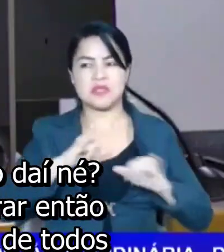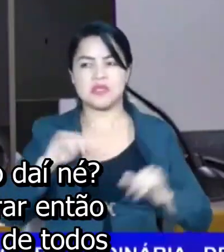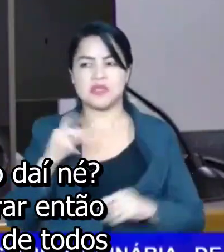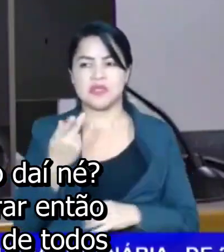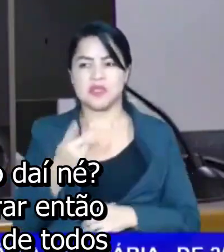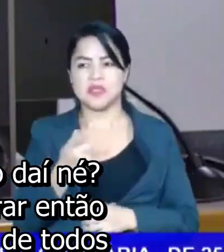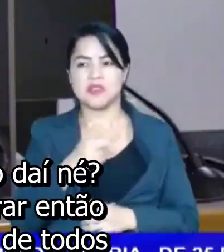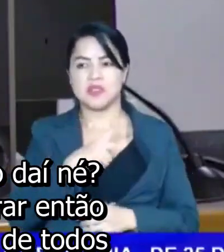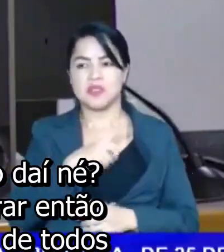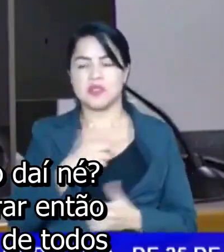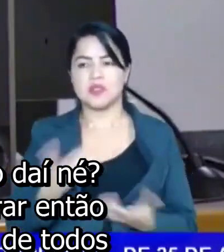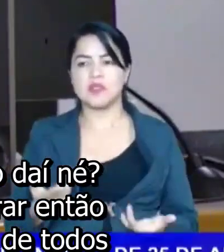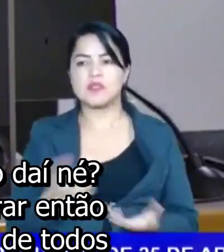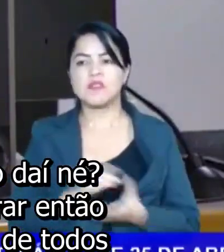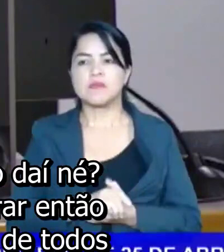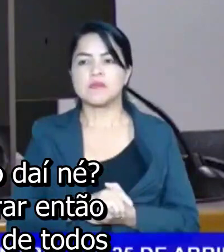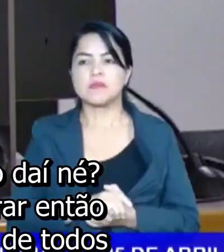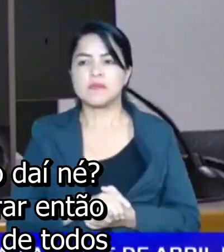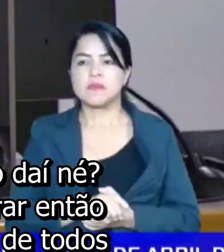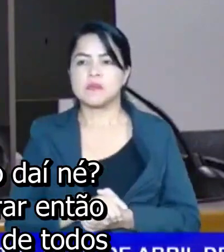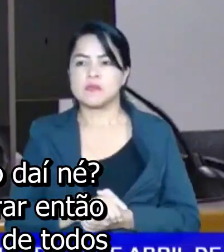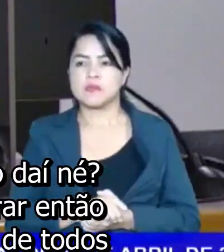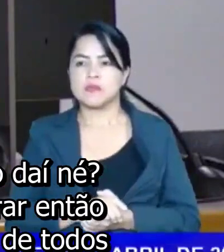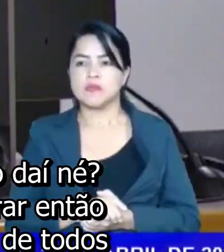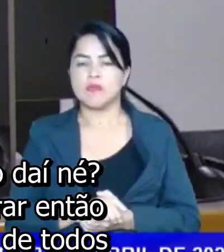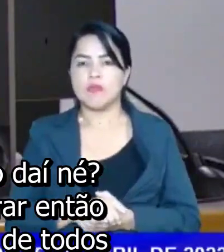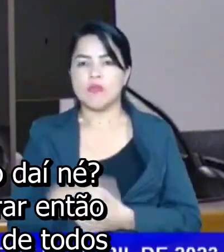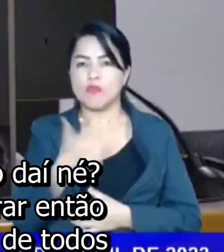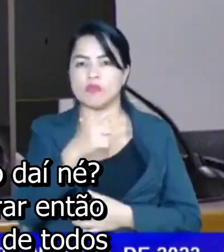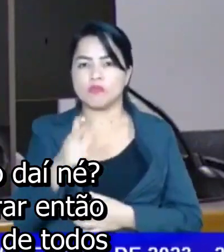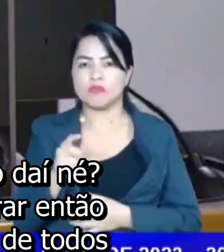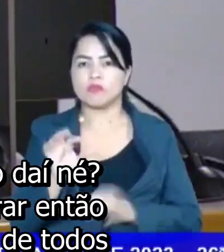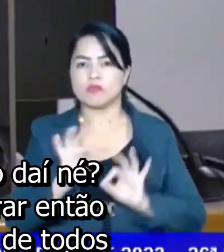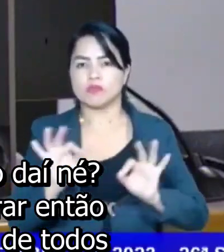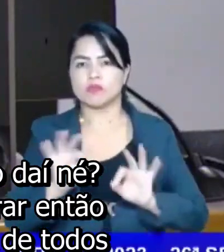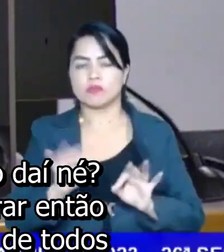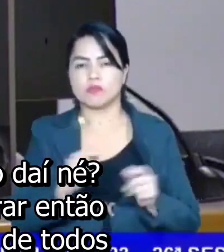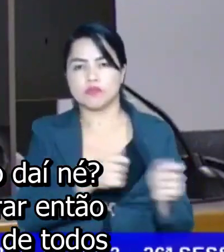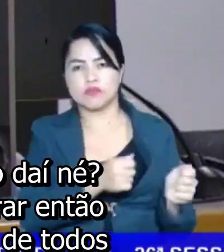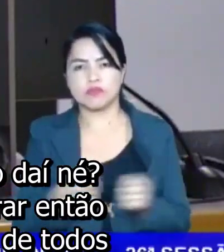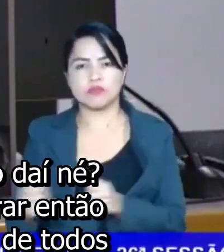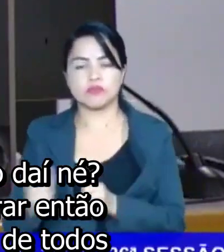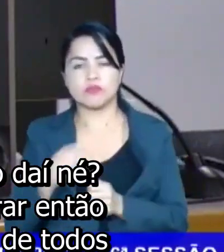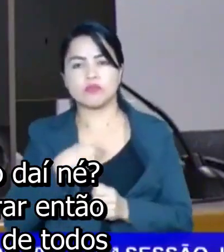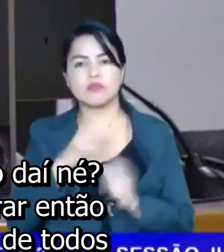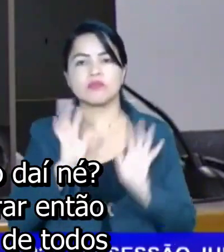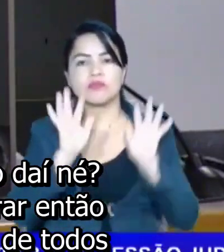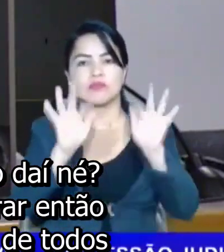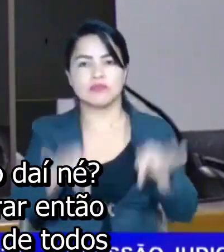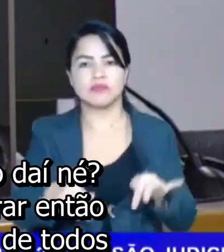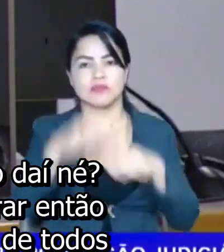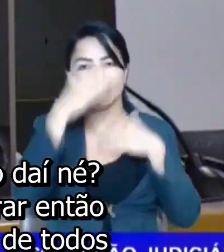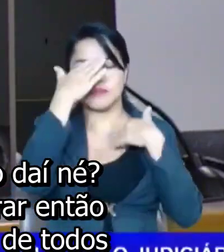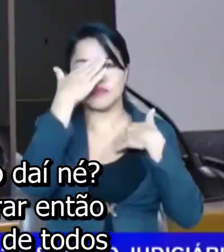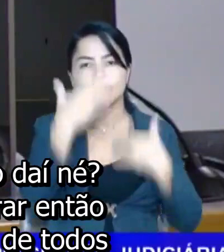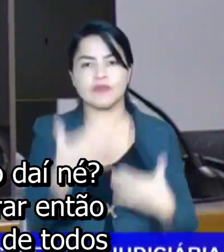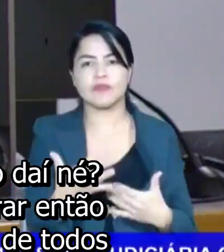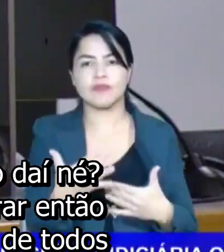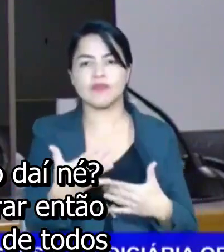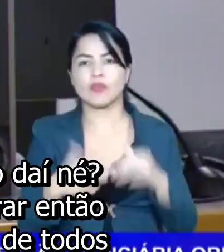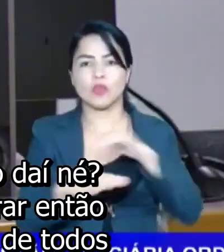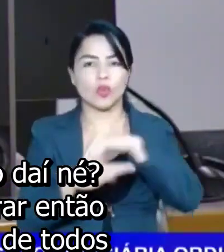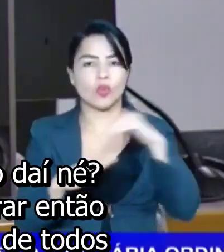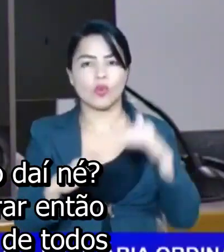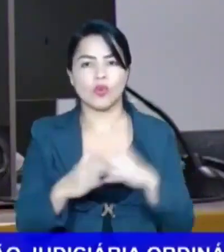pessoal, eu não sei se nada mais havendo, resta-me declarar então encerrado, agradecer profundamente